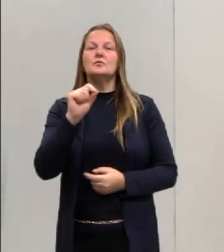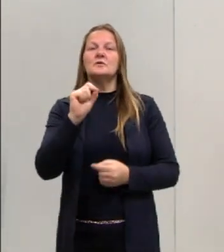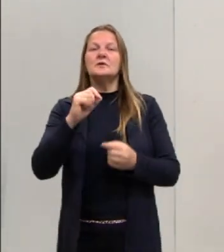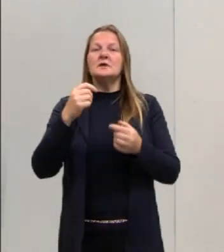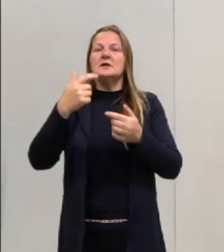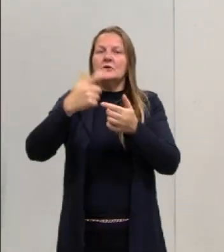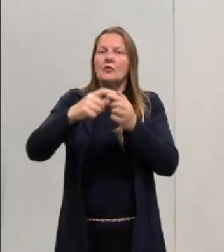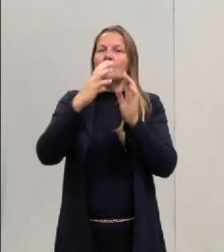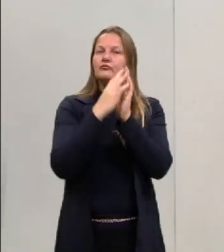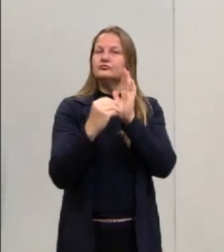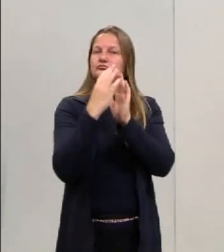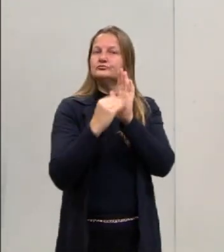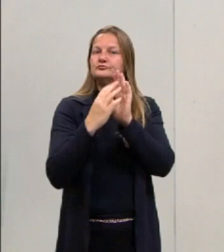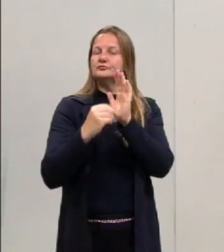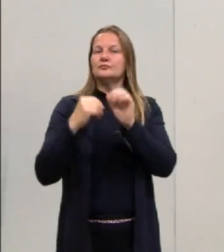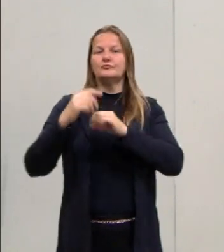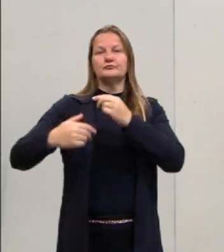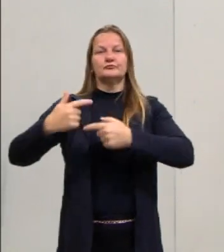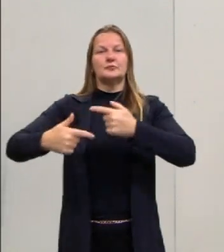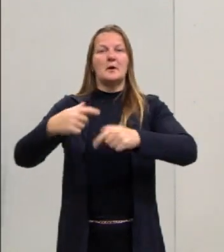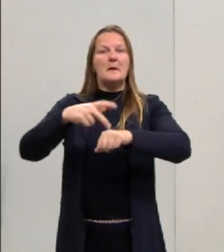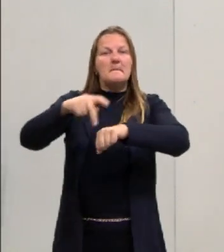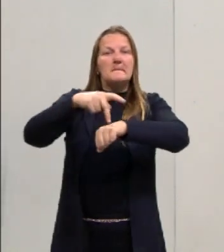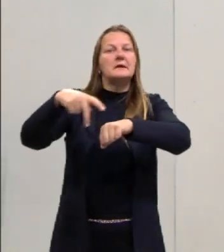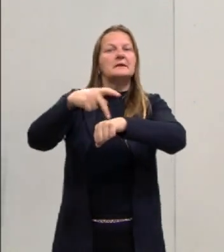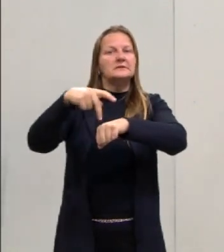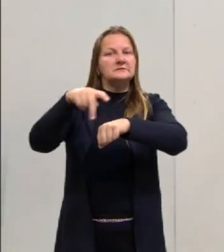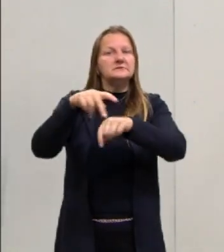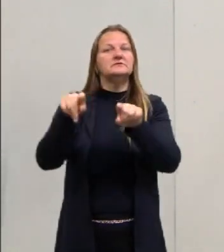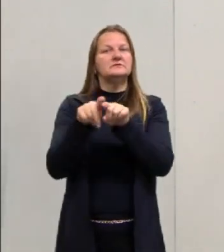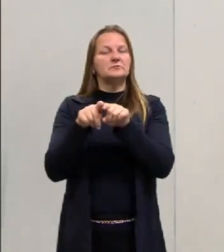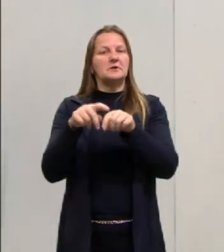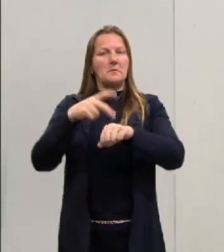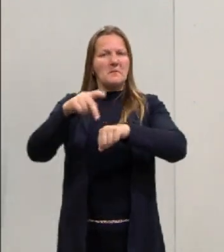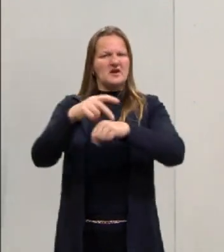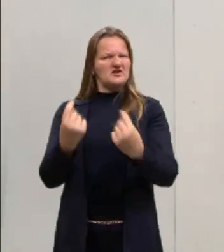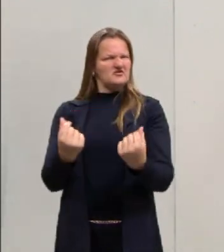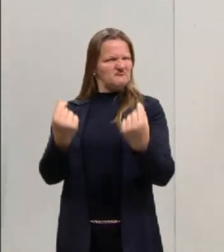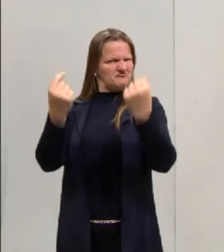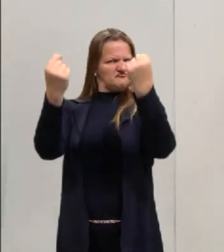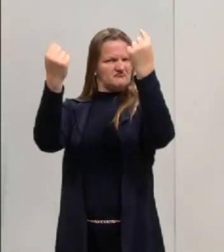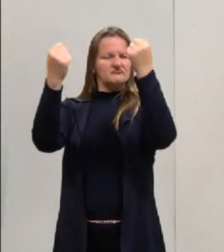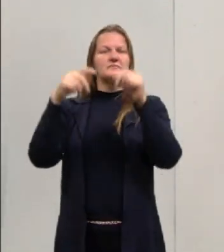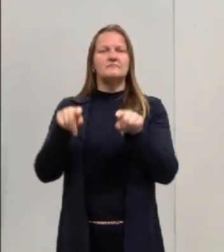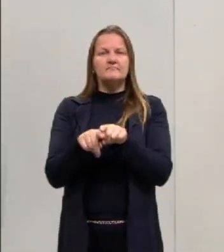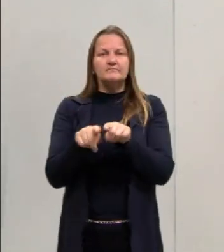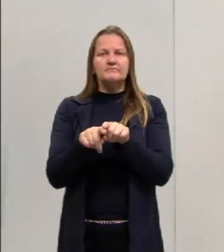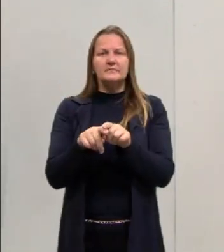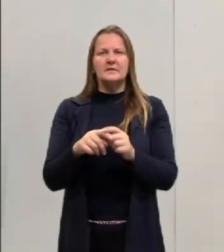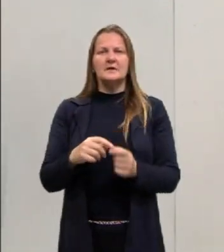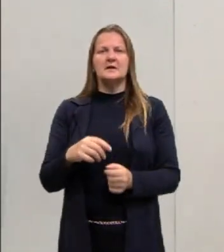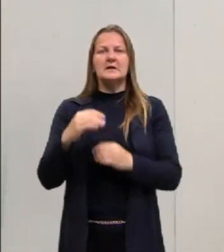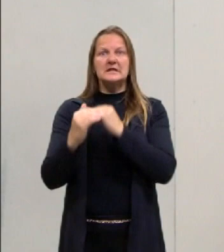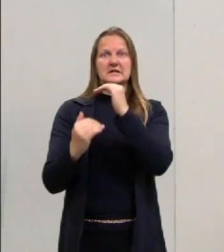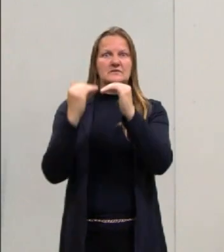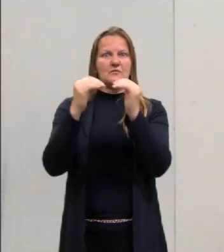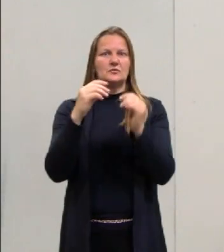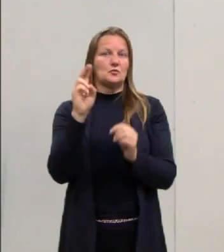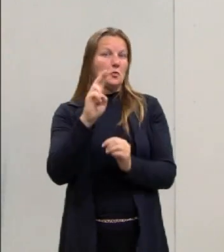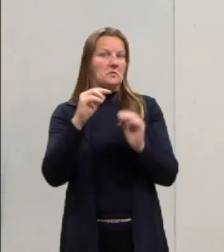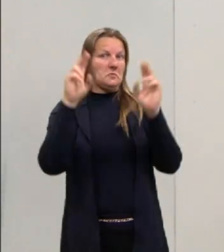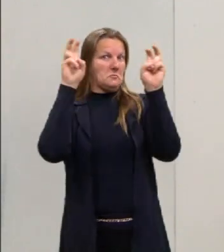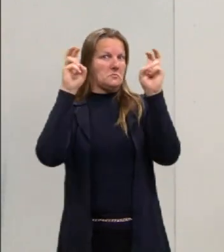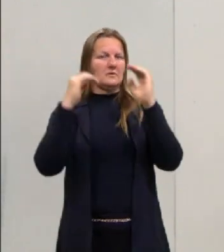replica na relação entre os países Então os países ricos né os países tidos como desenvolvidos